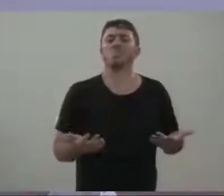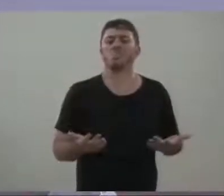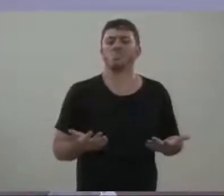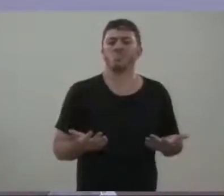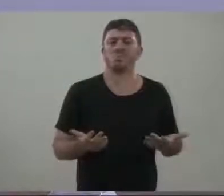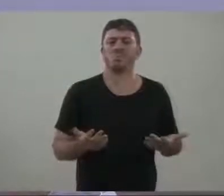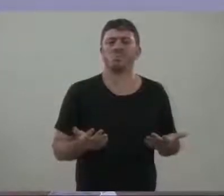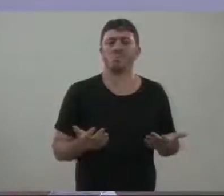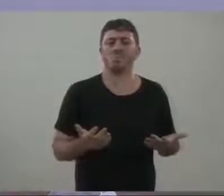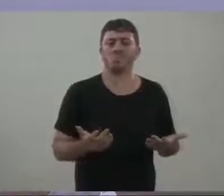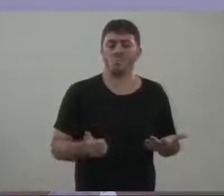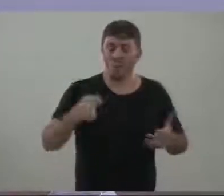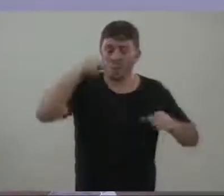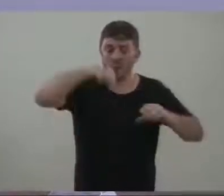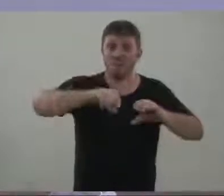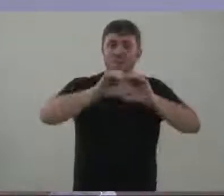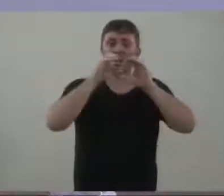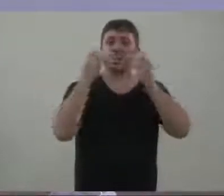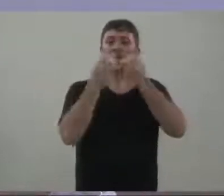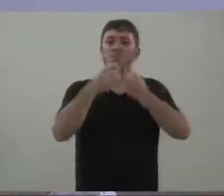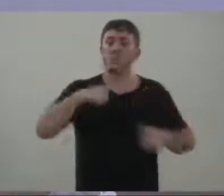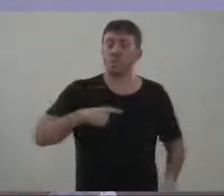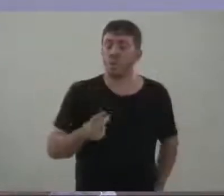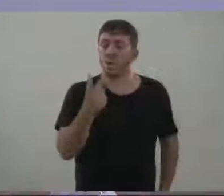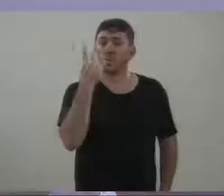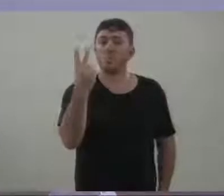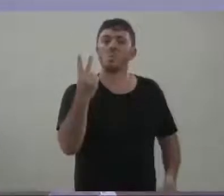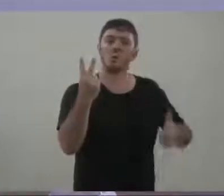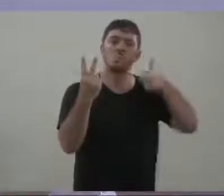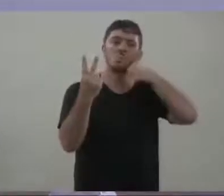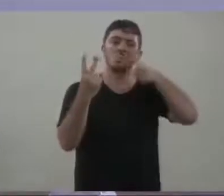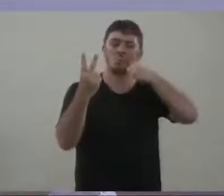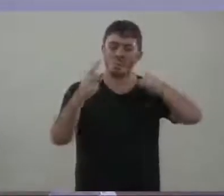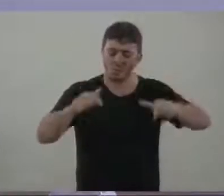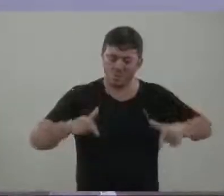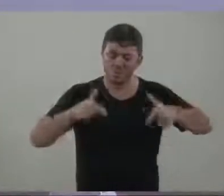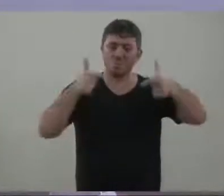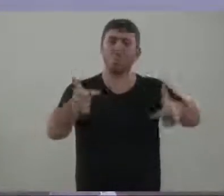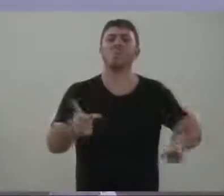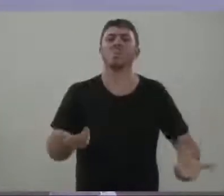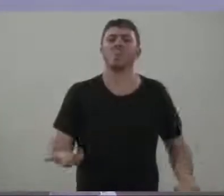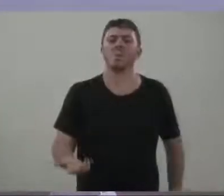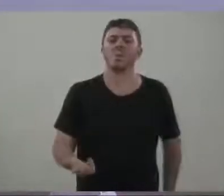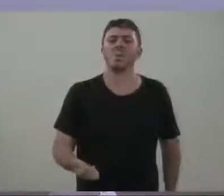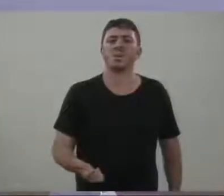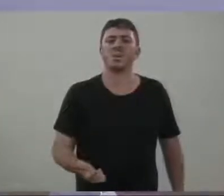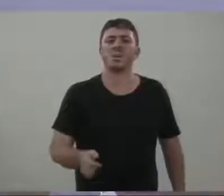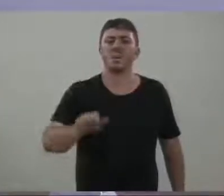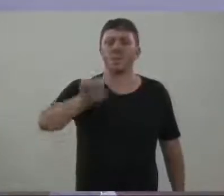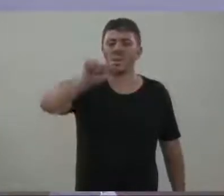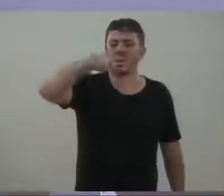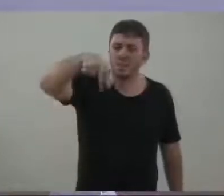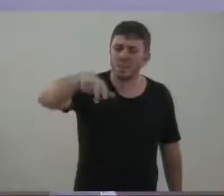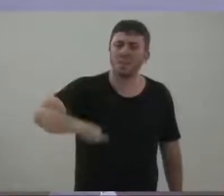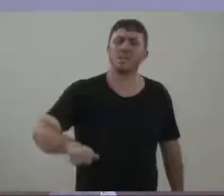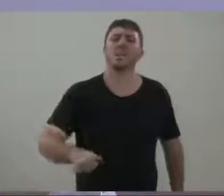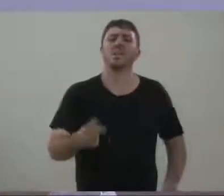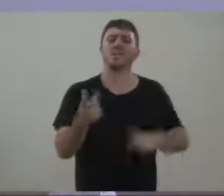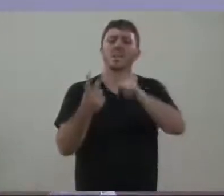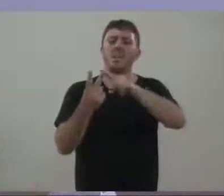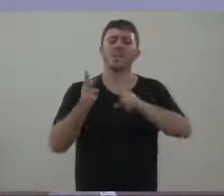na Casa de Leis, nós temos duas guerreiras. Ana Genesini. Né?